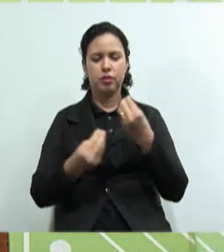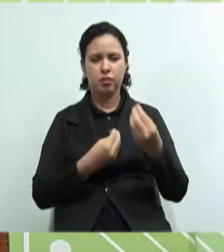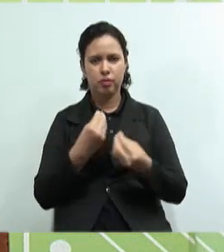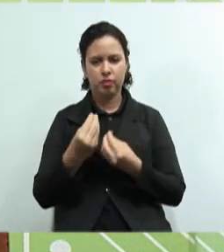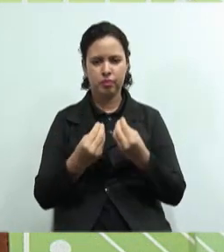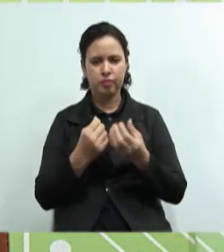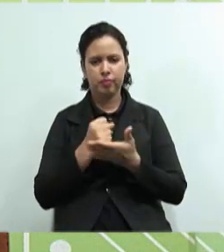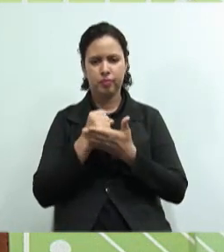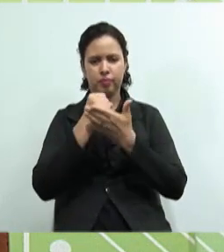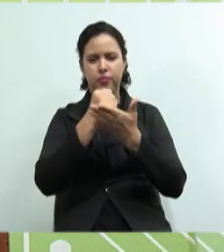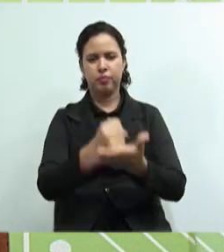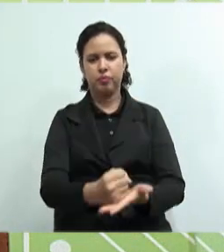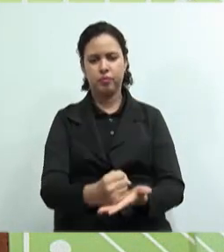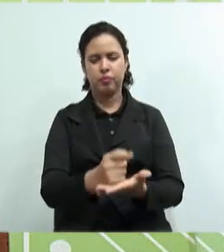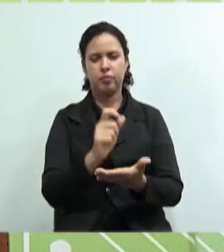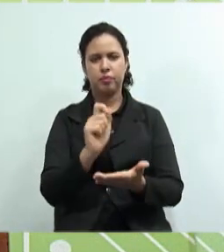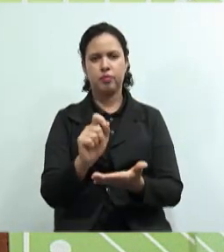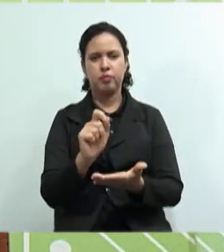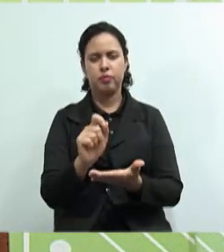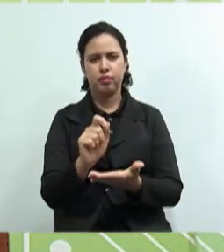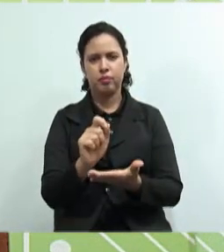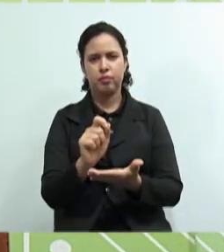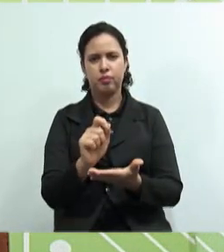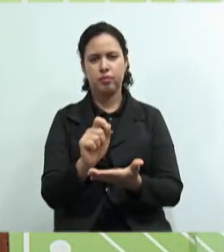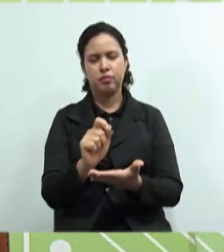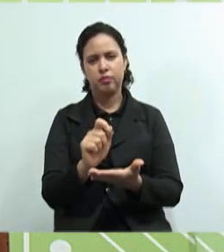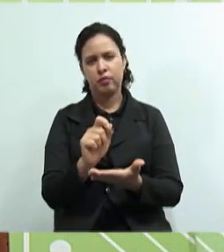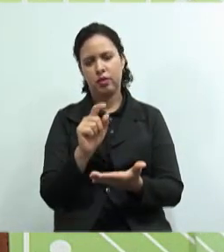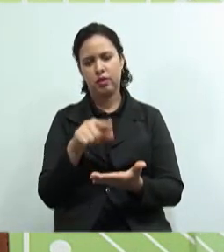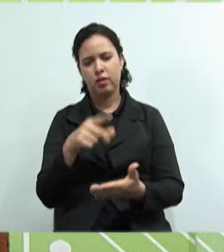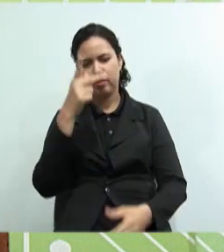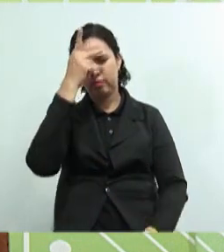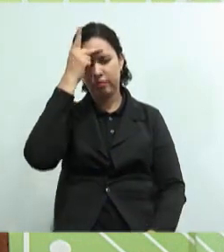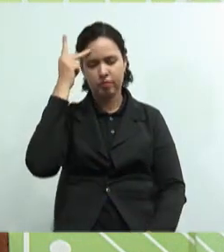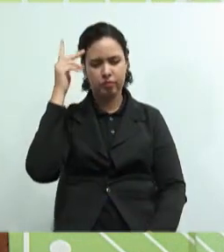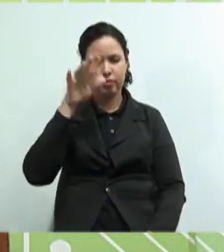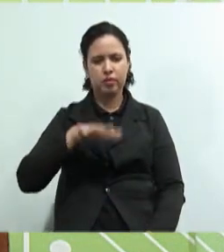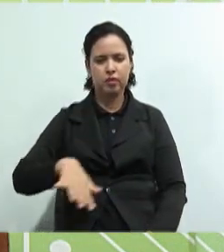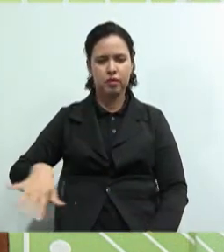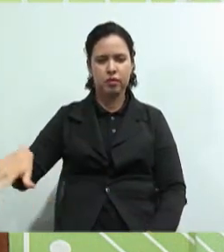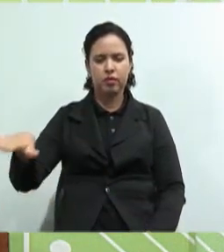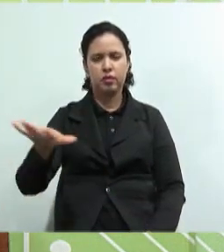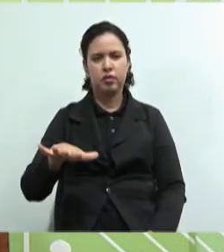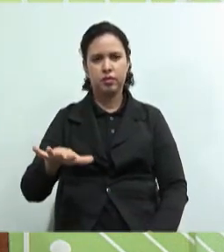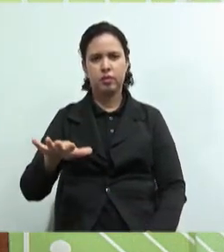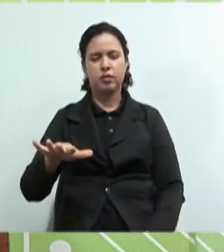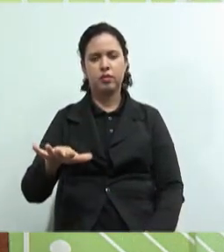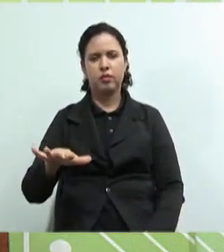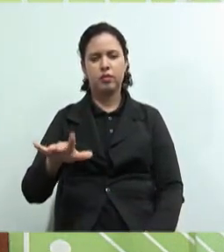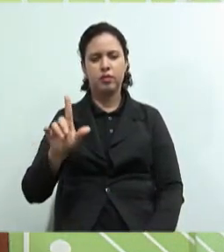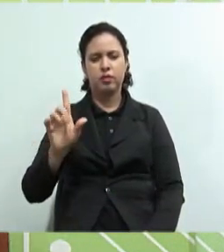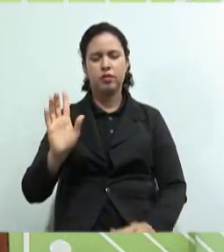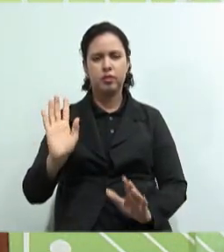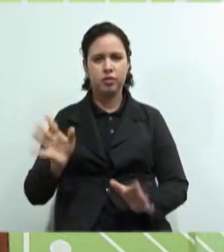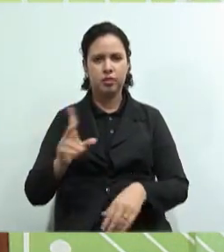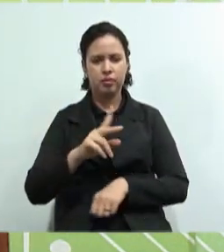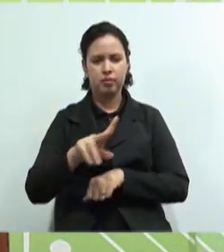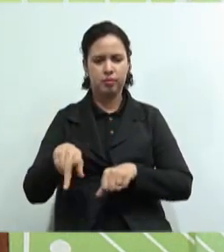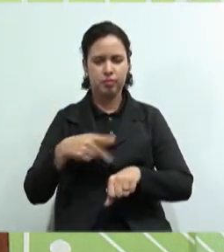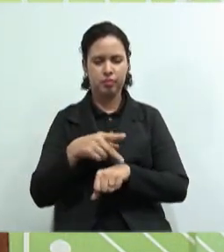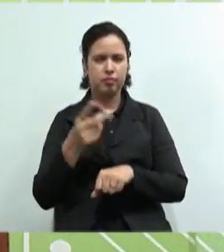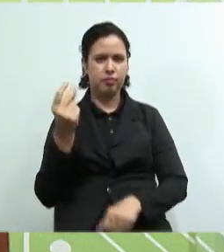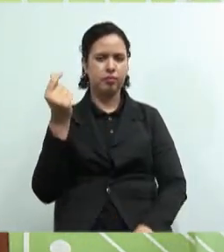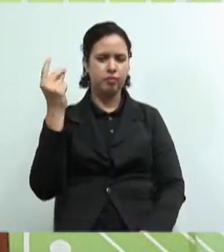a população consumidora, conscientizar nossos consumidores. Isso é uma coisa que tem sido feita em outros países há mais